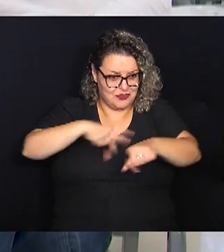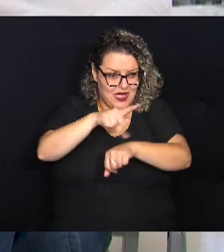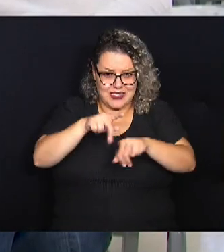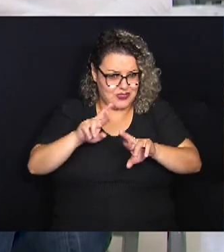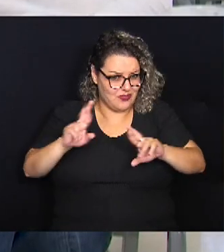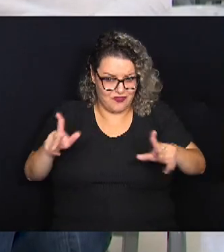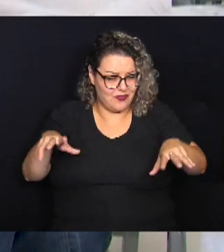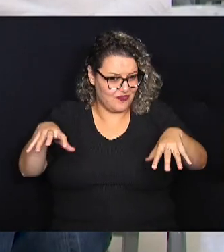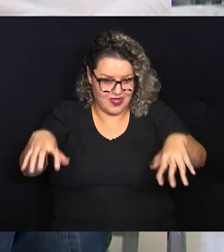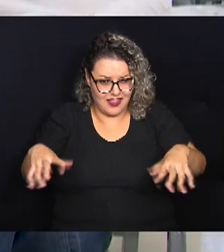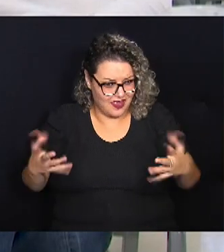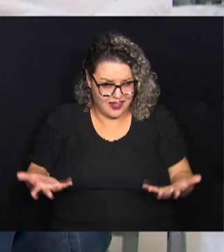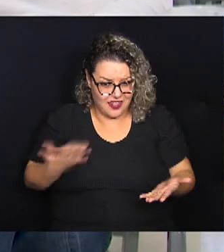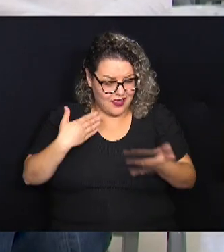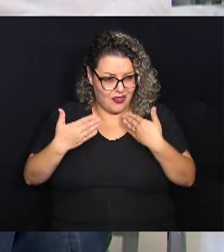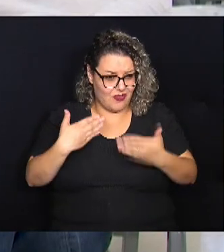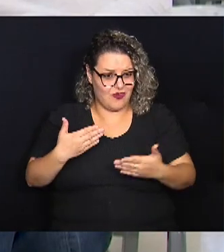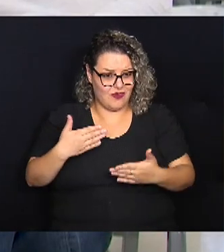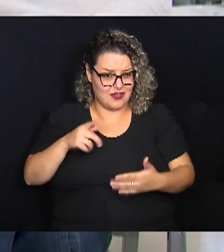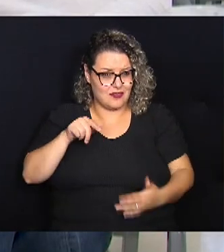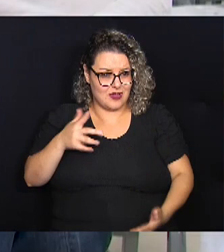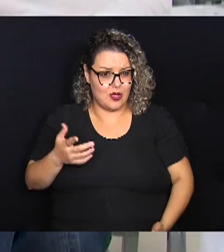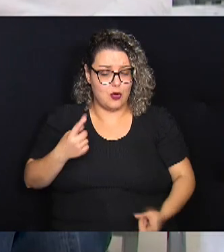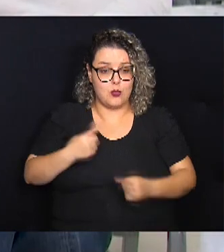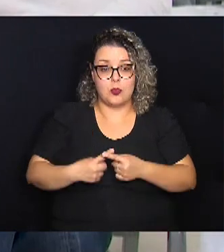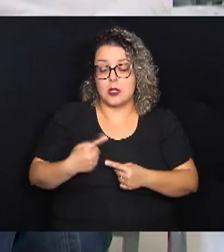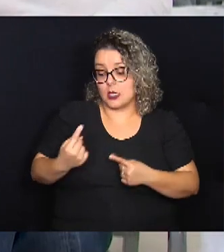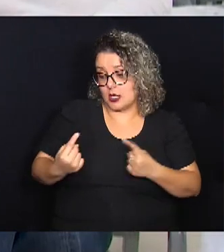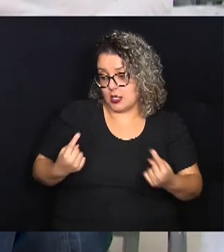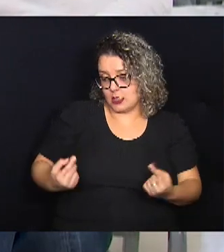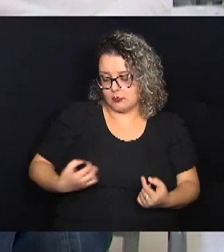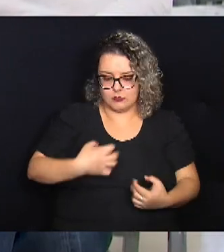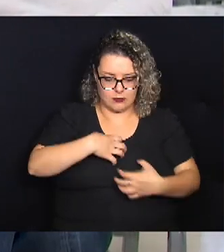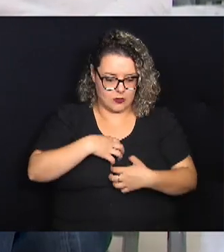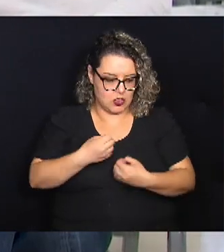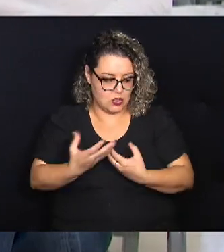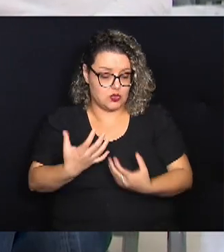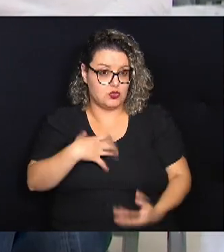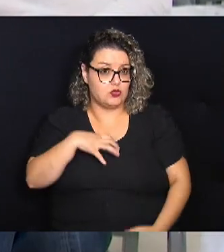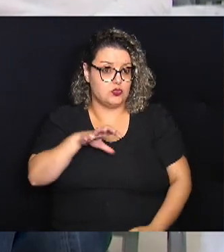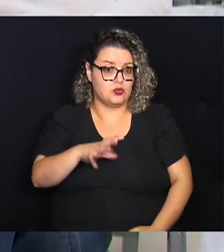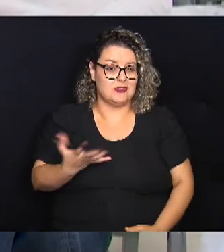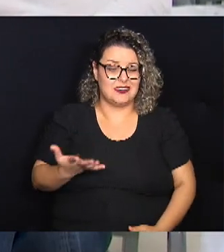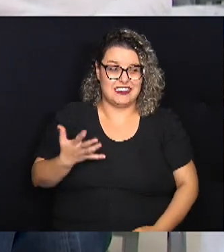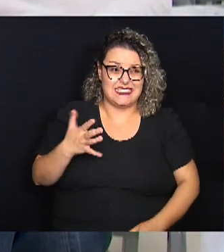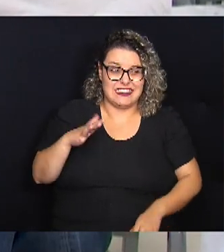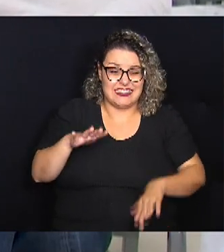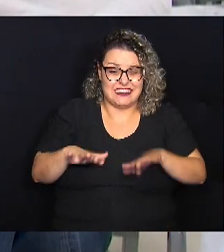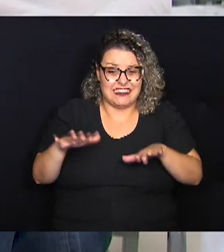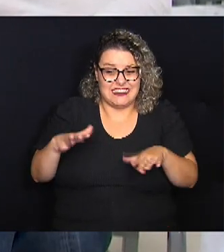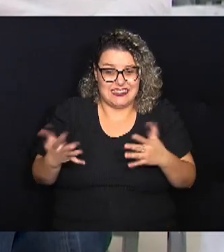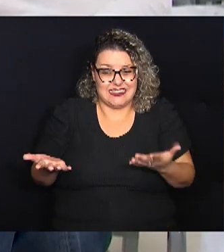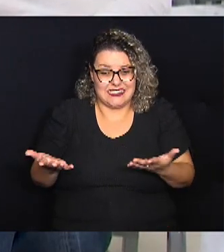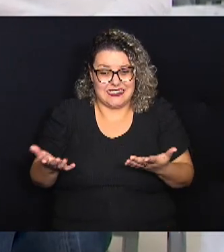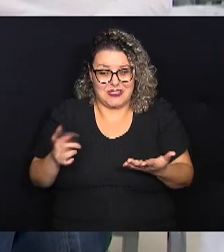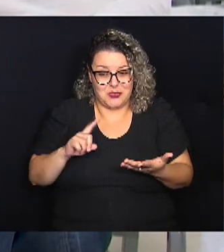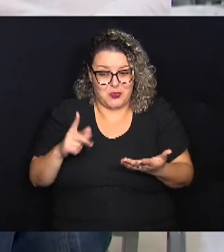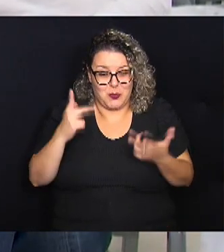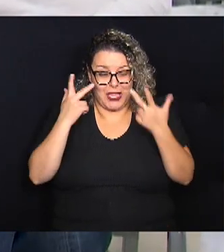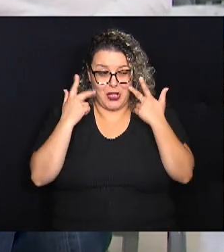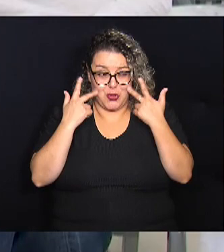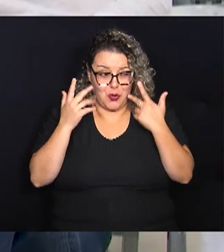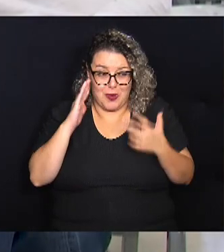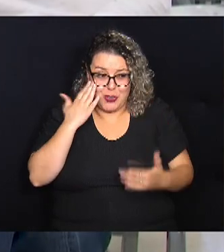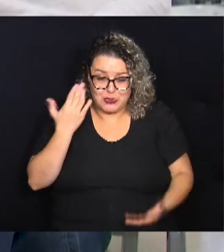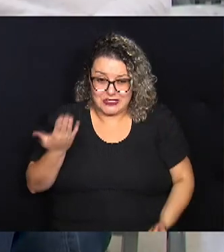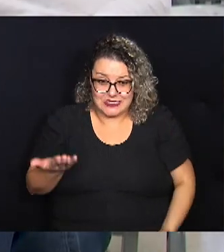países diferentes conversando, né? Uhum. Porque cada um se expressa de uma maneira e às vezes nem é tão tranquilo assim de entender